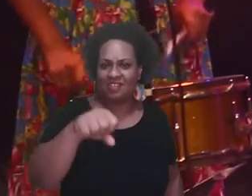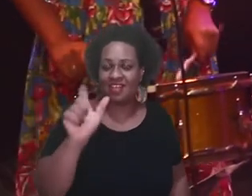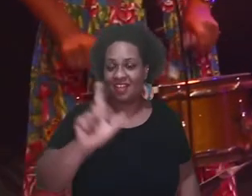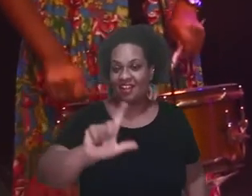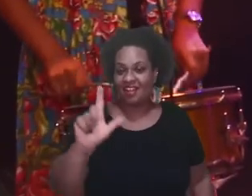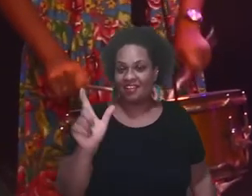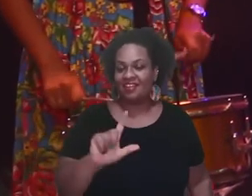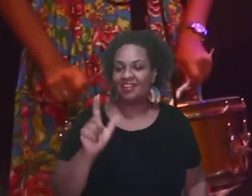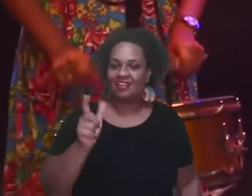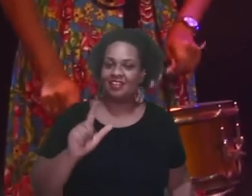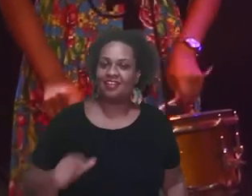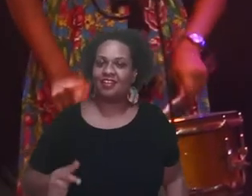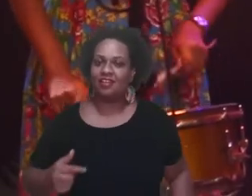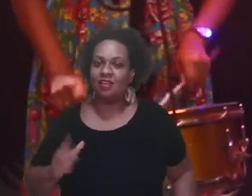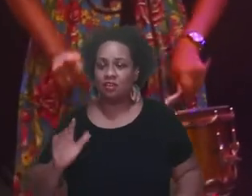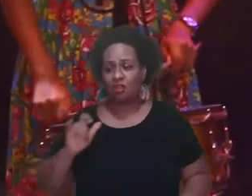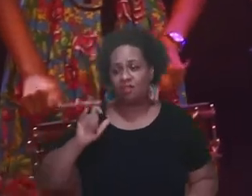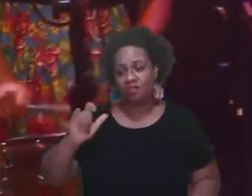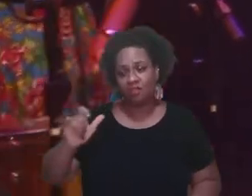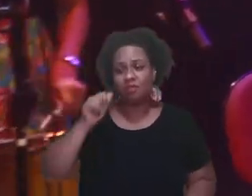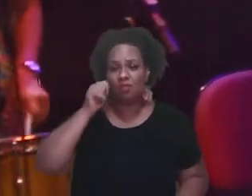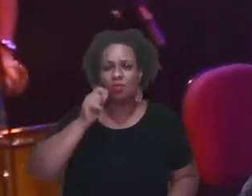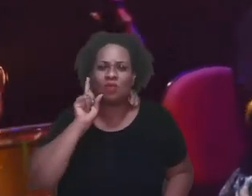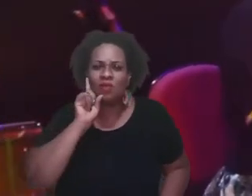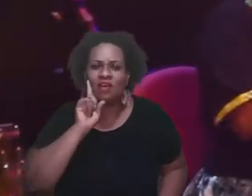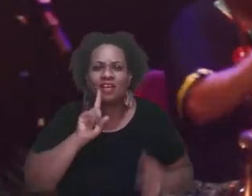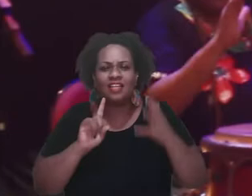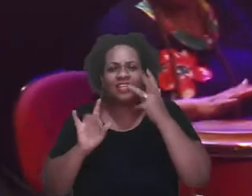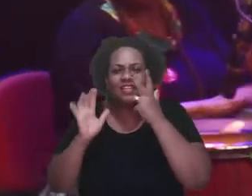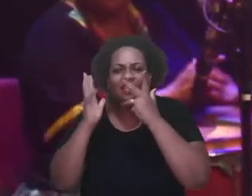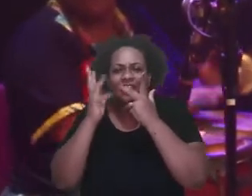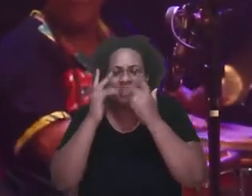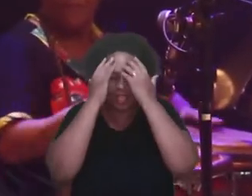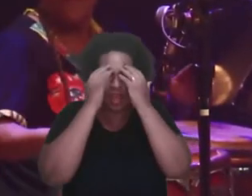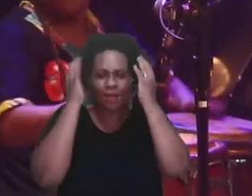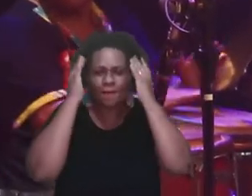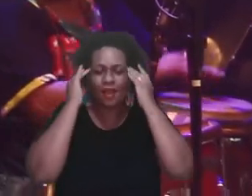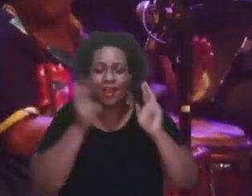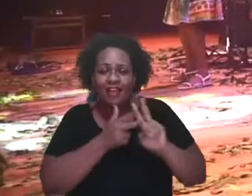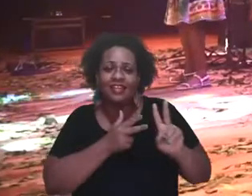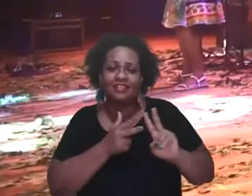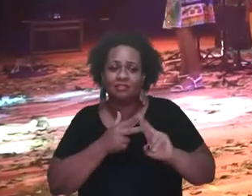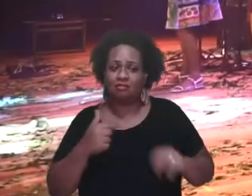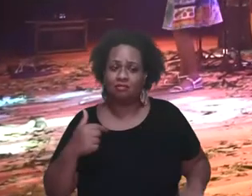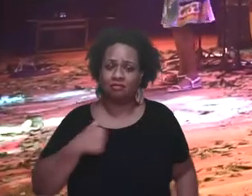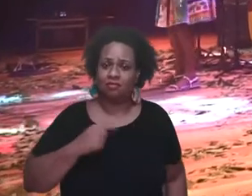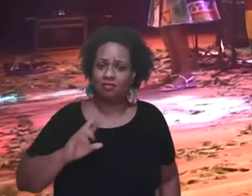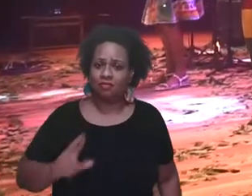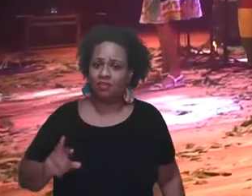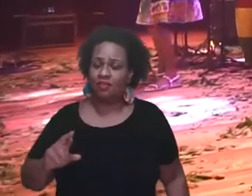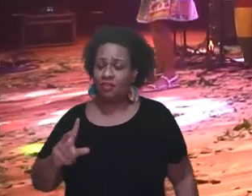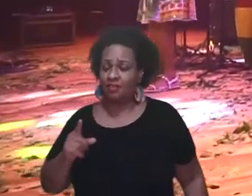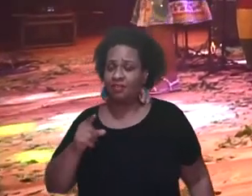e eu já vendi Alô aquela adrenalina aqui dá uma coisa bem claro cabelo da Índia não fui eu